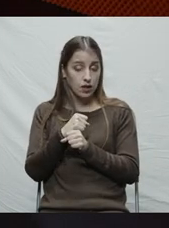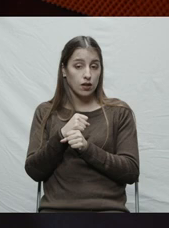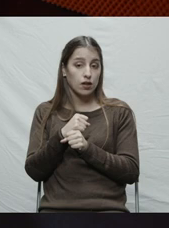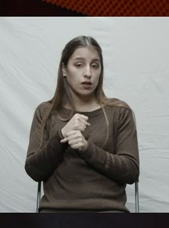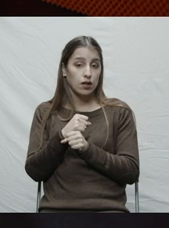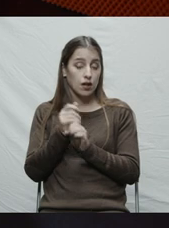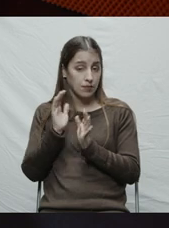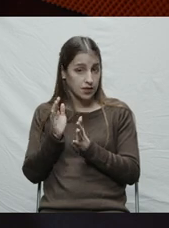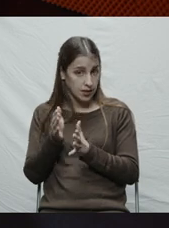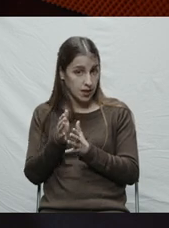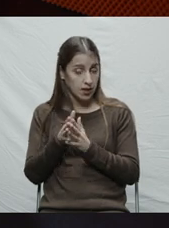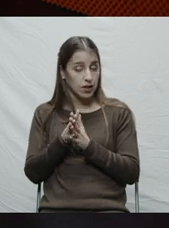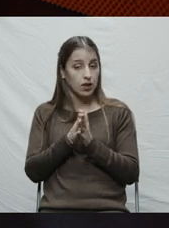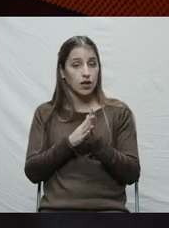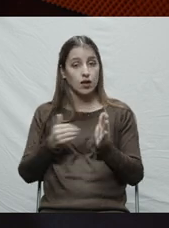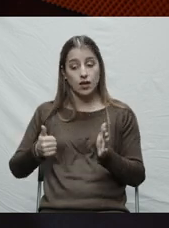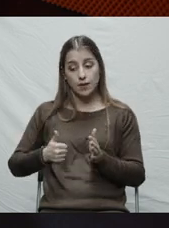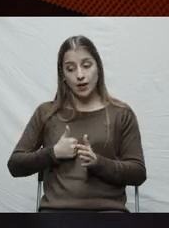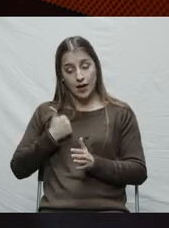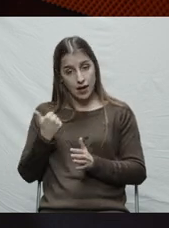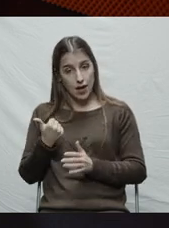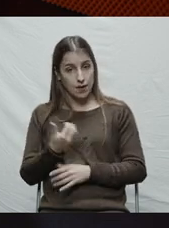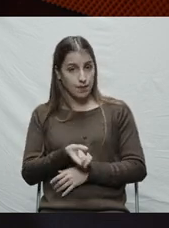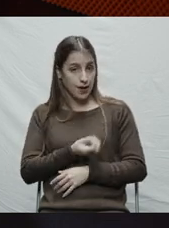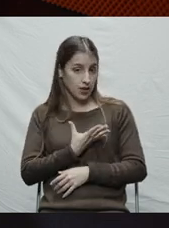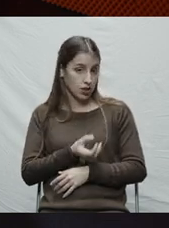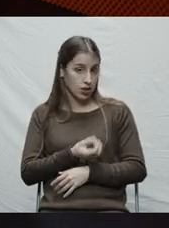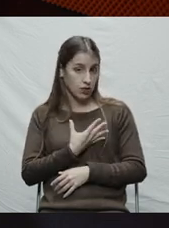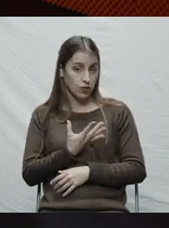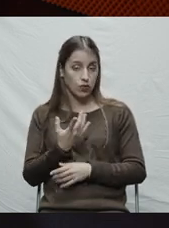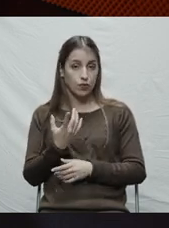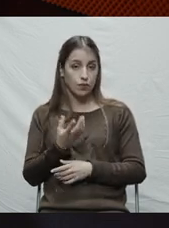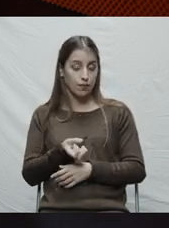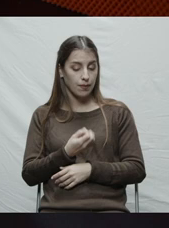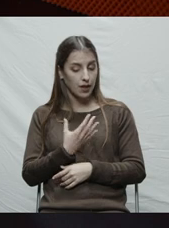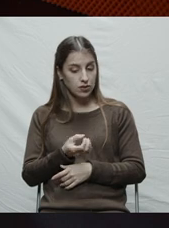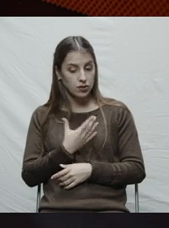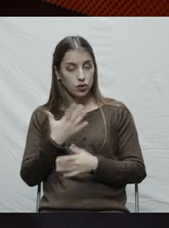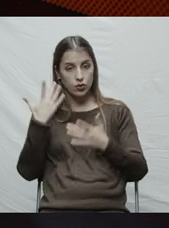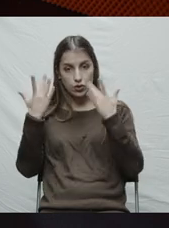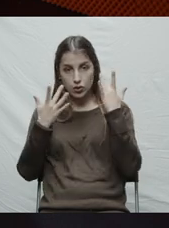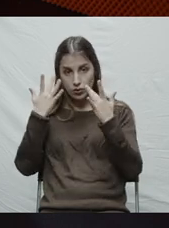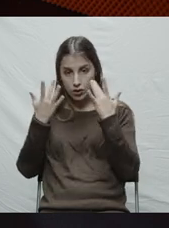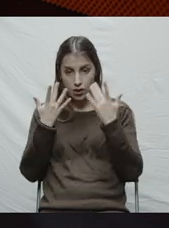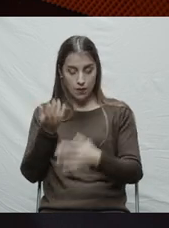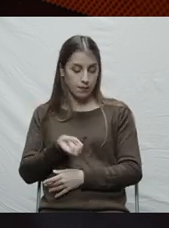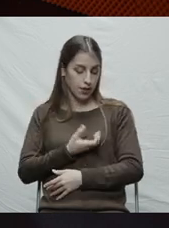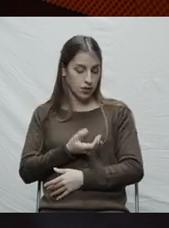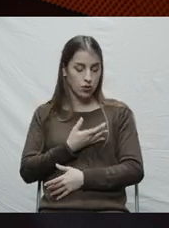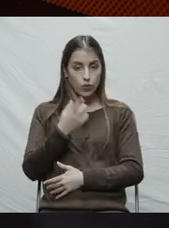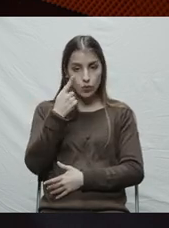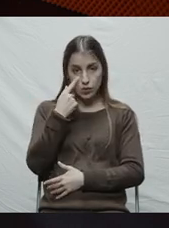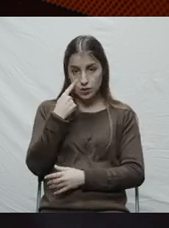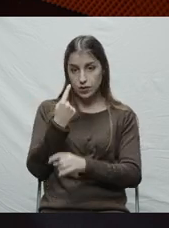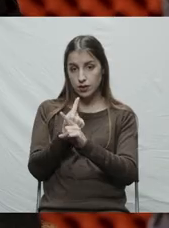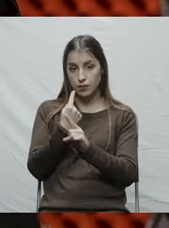voltar a Sim. ganhar, ou seja, de ganhar uma paixão, não é uma paixão pela teoria, percebes? Uma paixão pelo conhecimento,